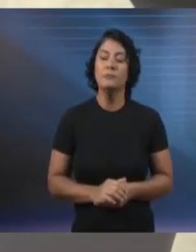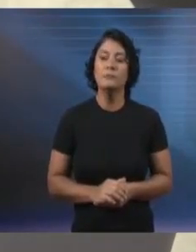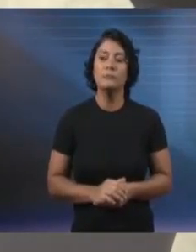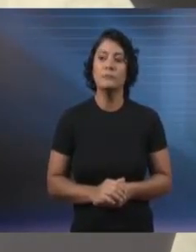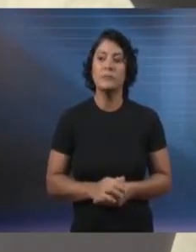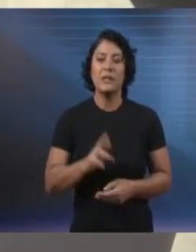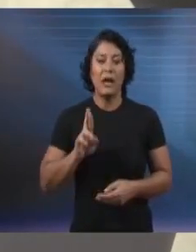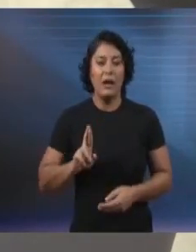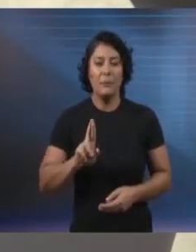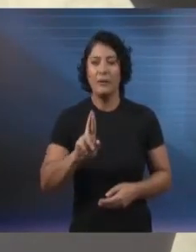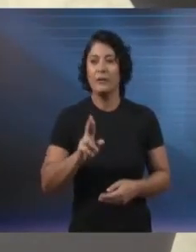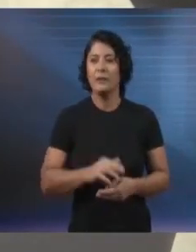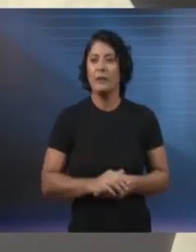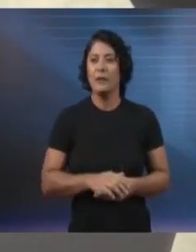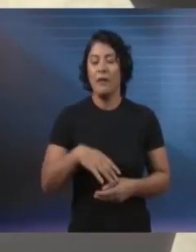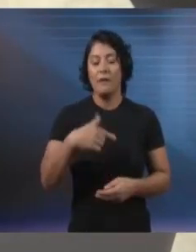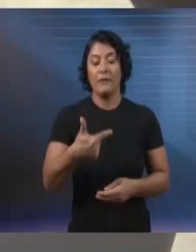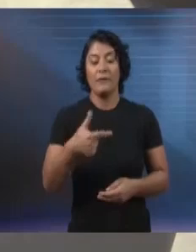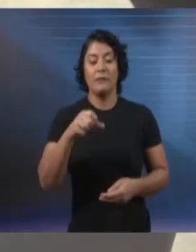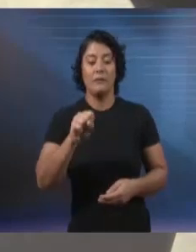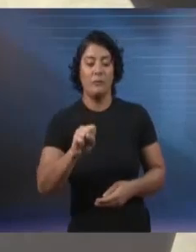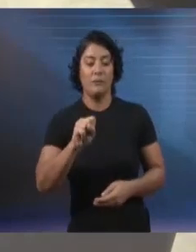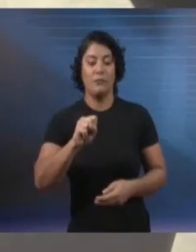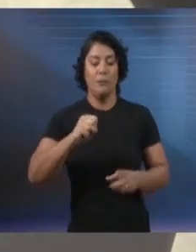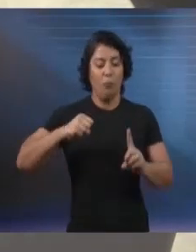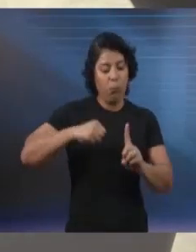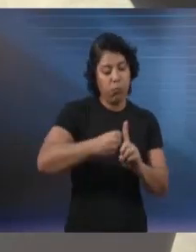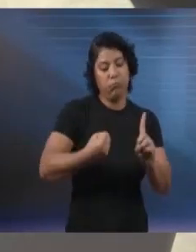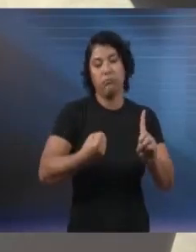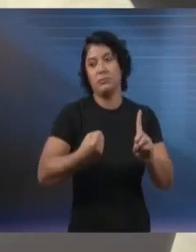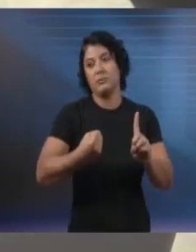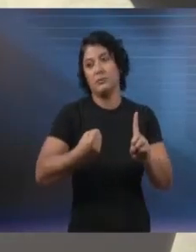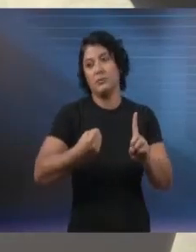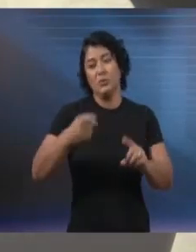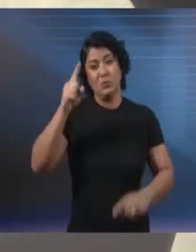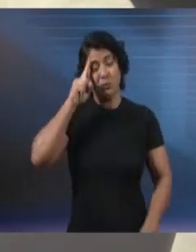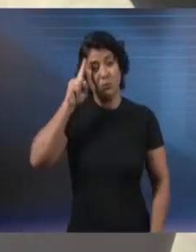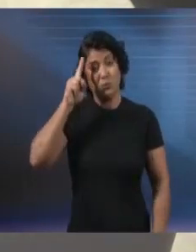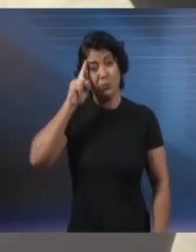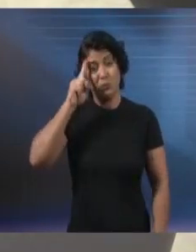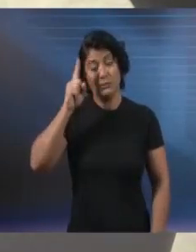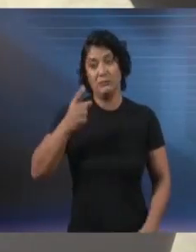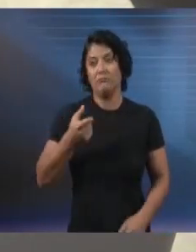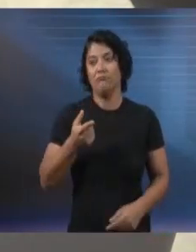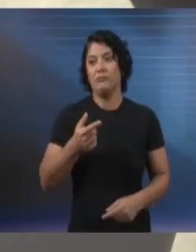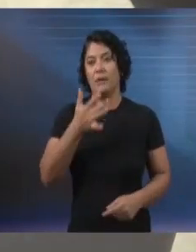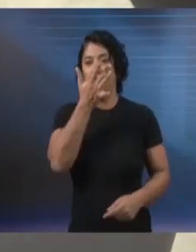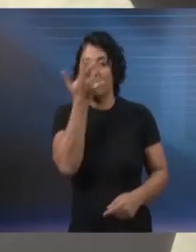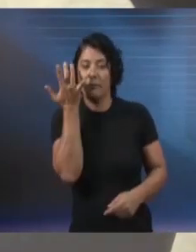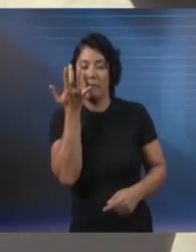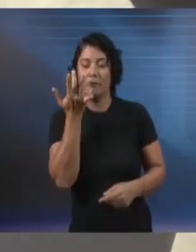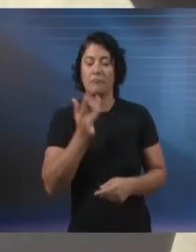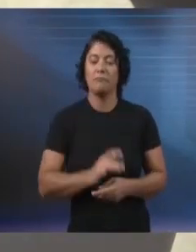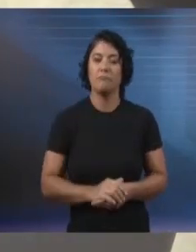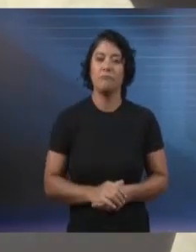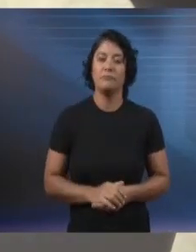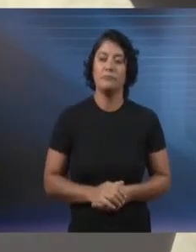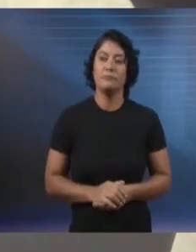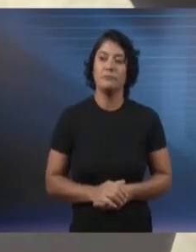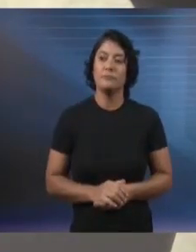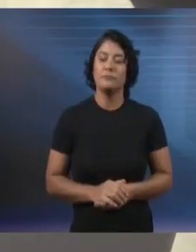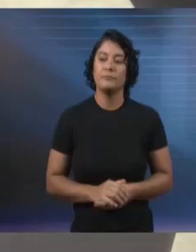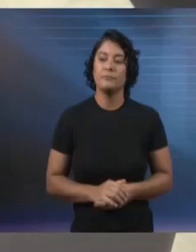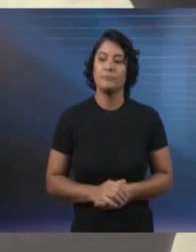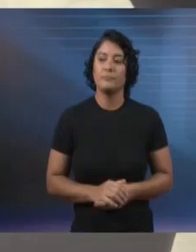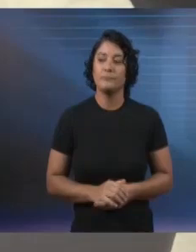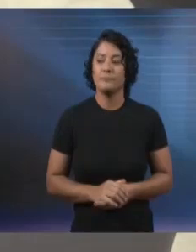representando uma média de 28 acidentes por dia, 28 pessoas acidentadas por dia.